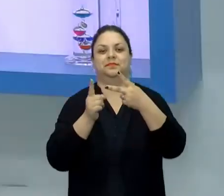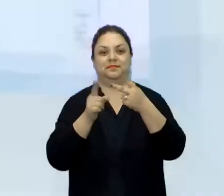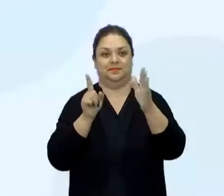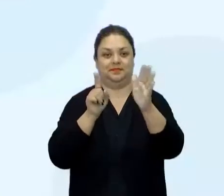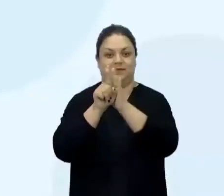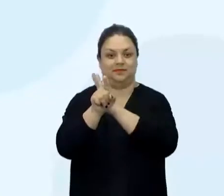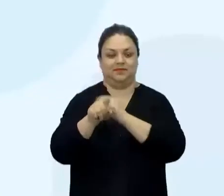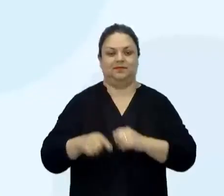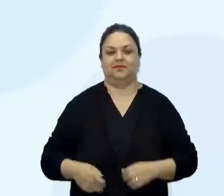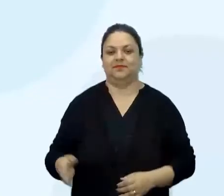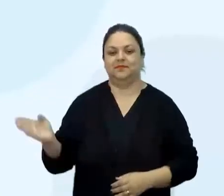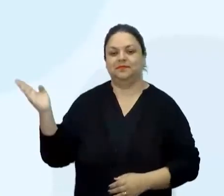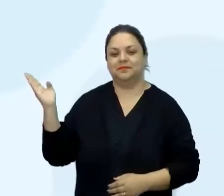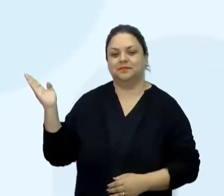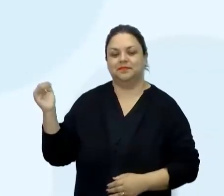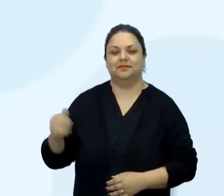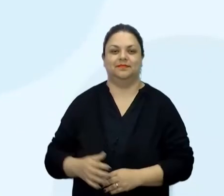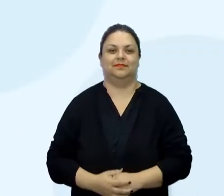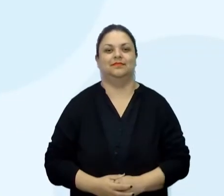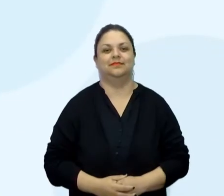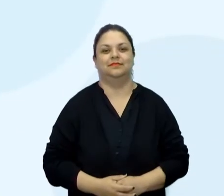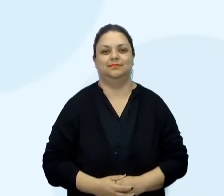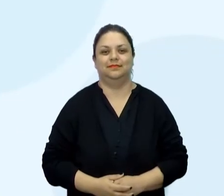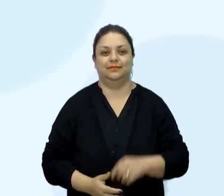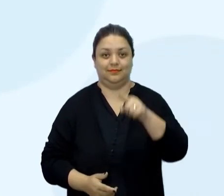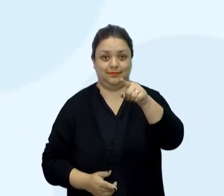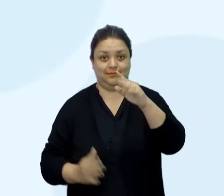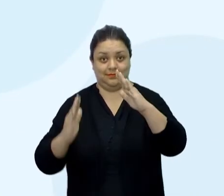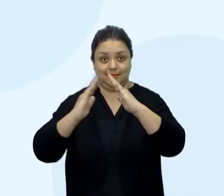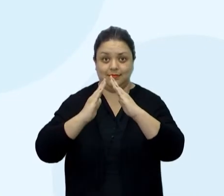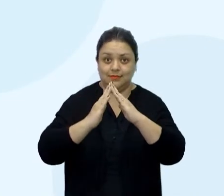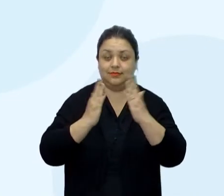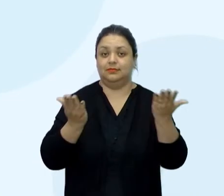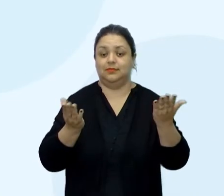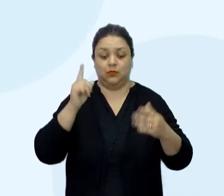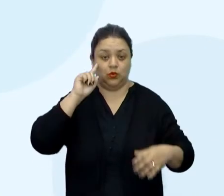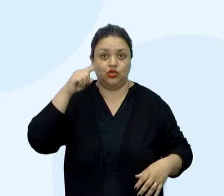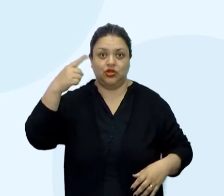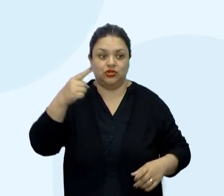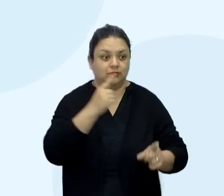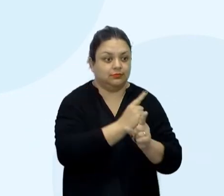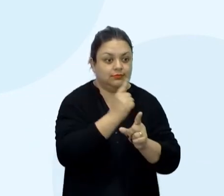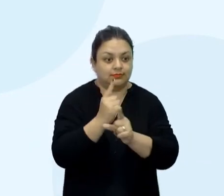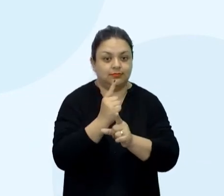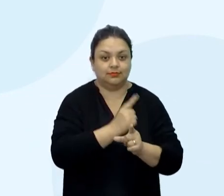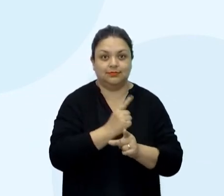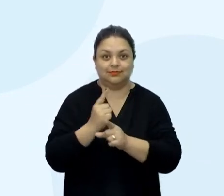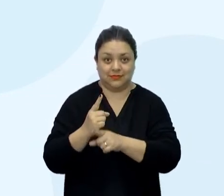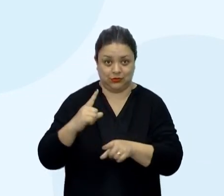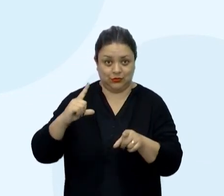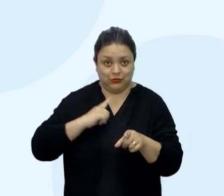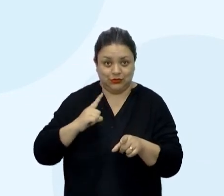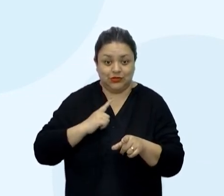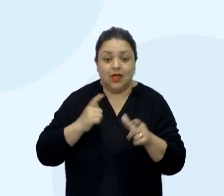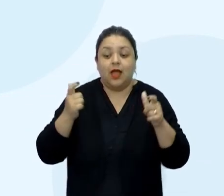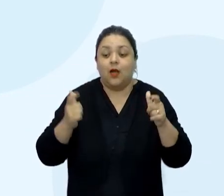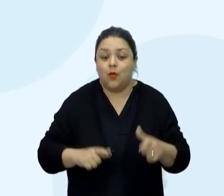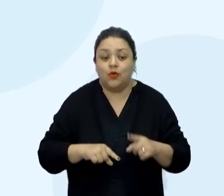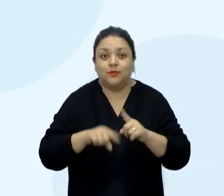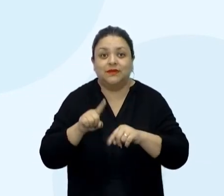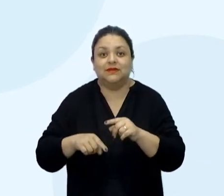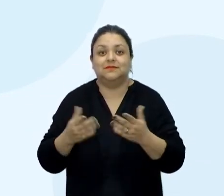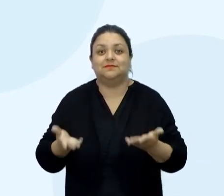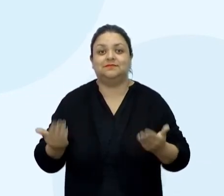Onde esses materiais são empregados no seu dia a dia? Então, se você fez a anotação no seu diário de bordo,